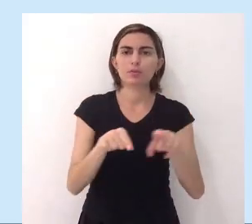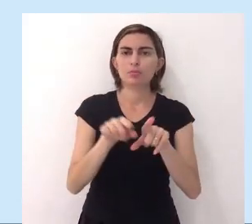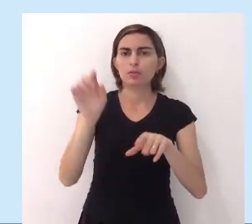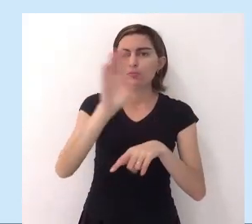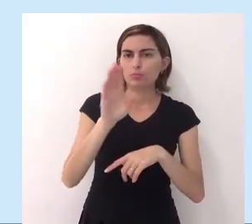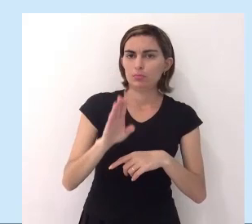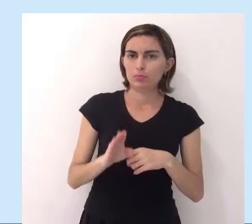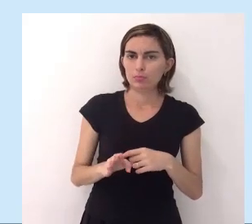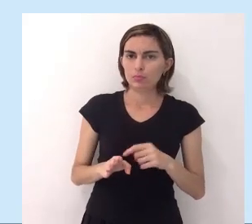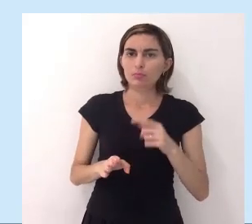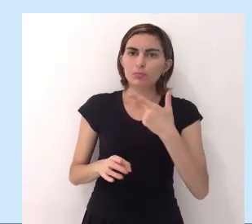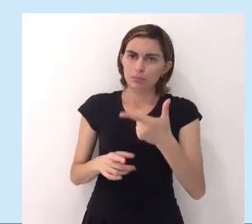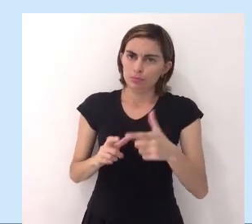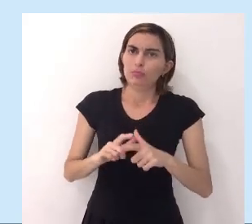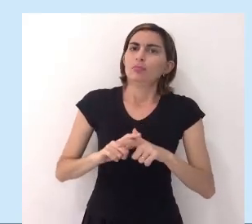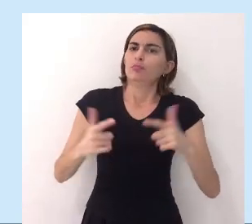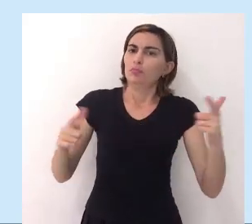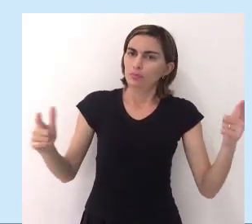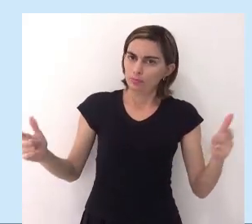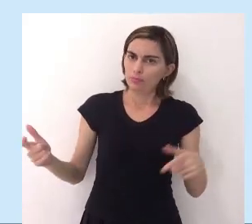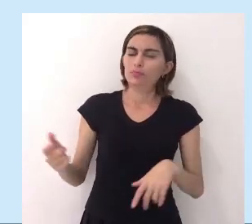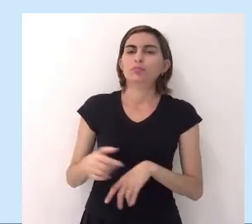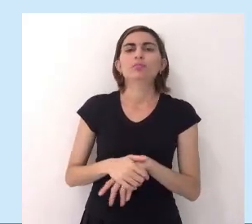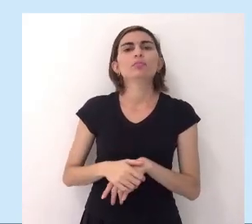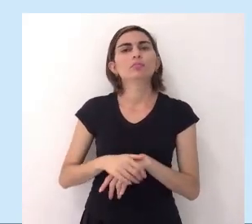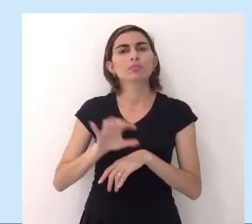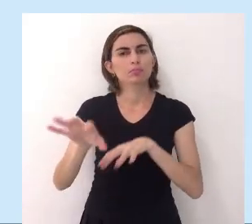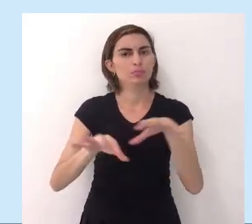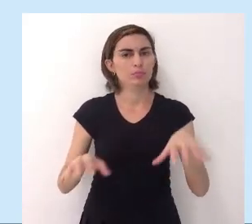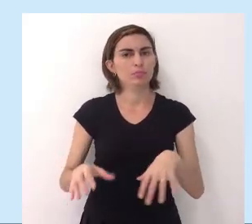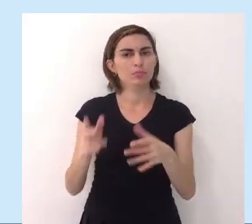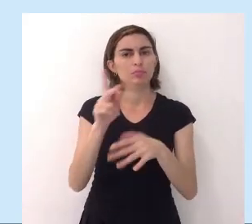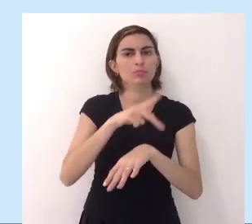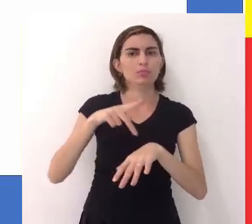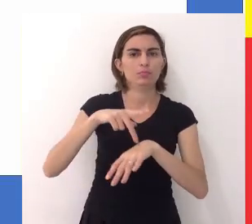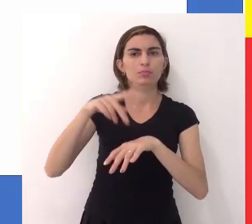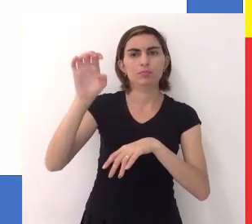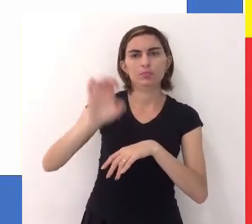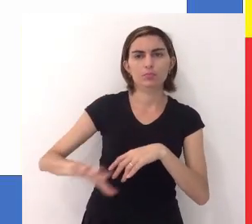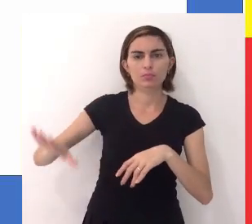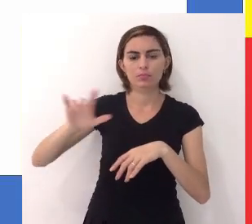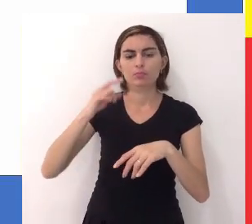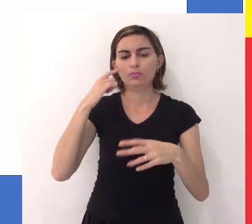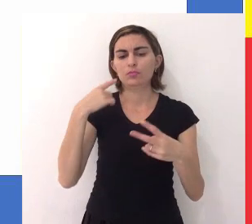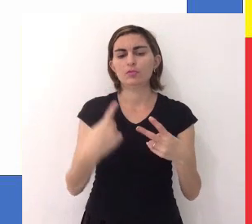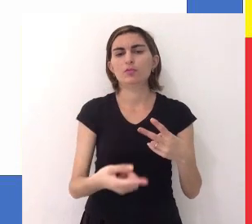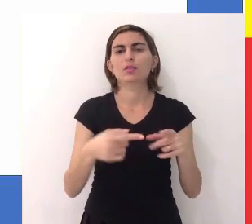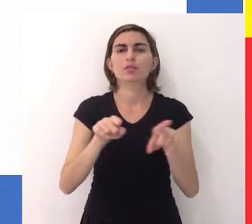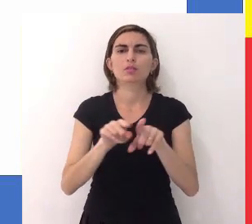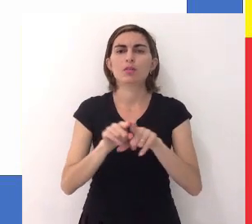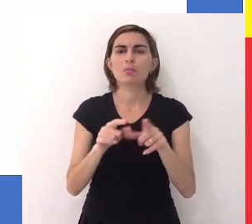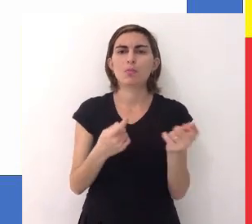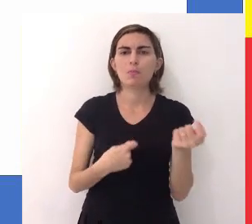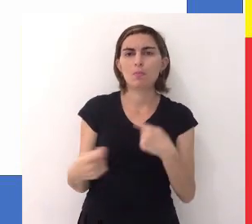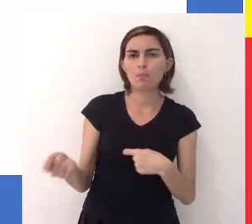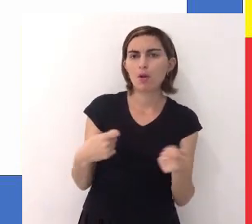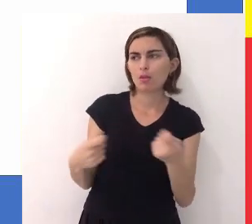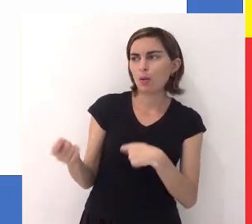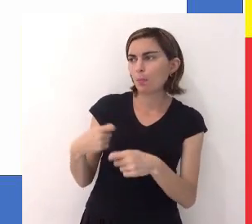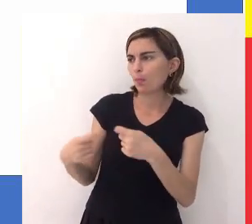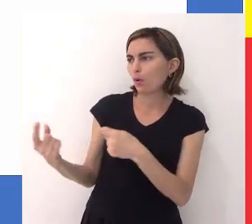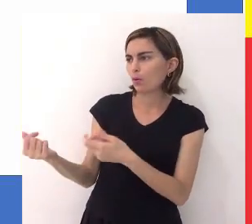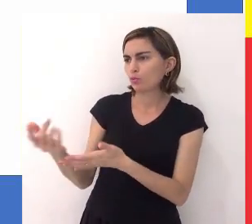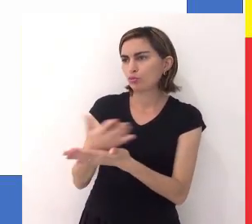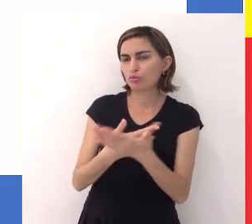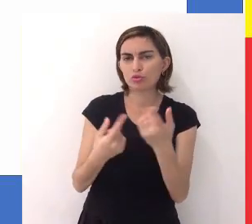que o Brasil foi uma grande colônia, tá? De alguns países europeus. A gente vai ver também sobre o monopólio, tá? O